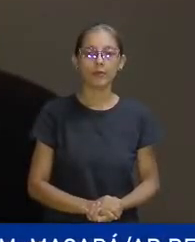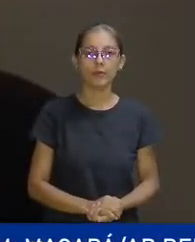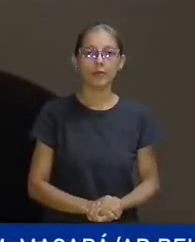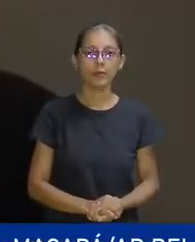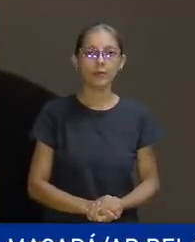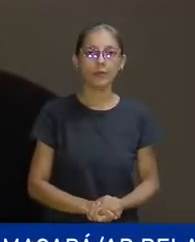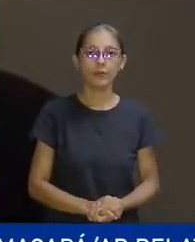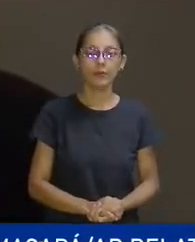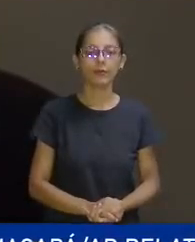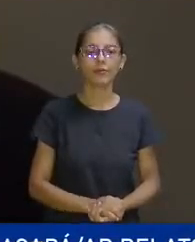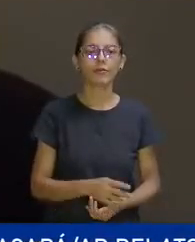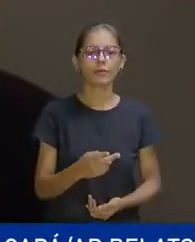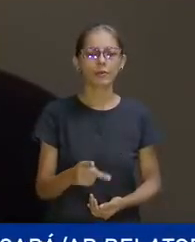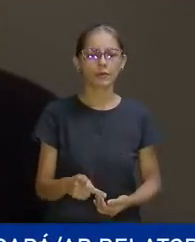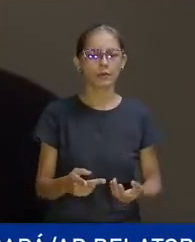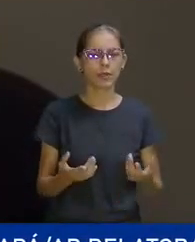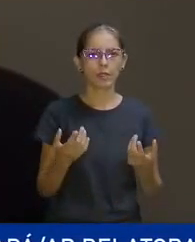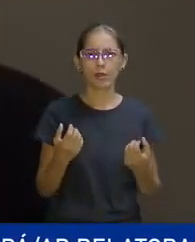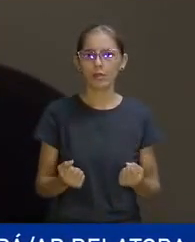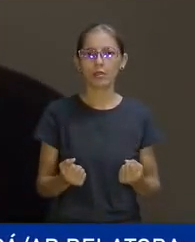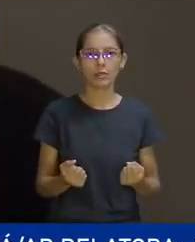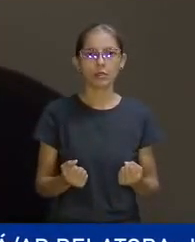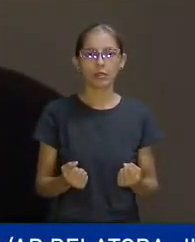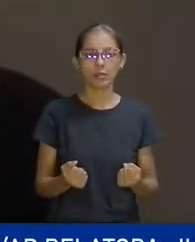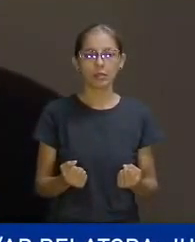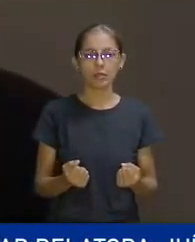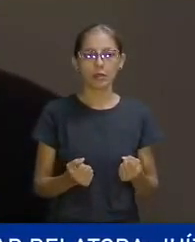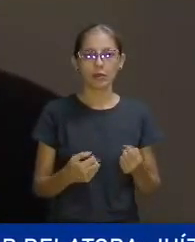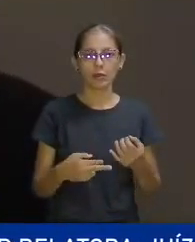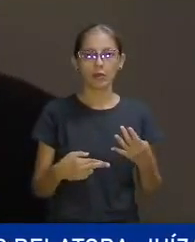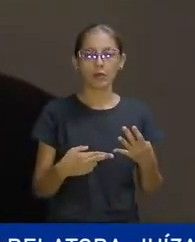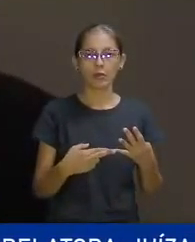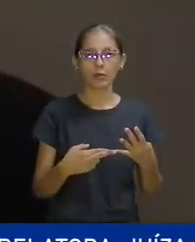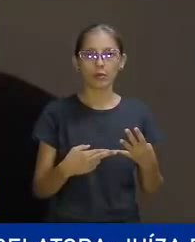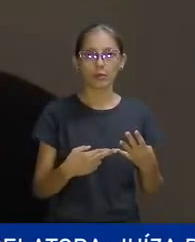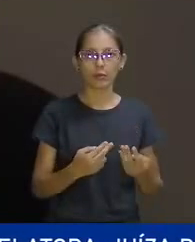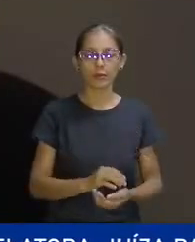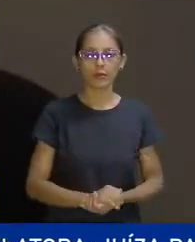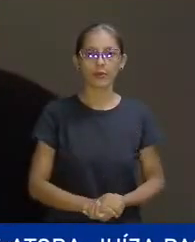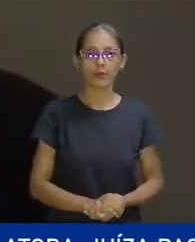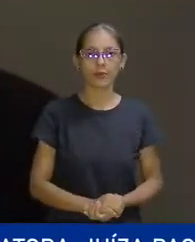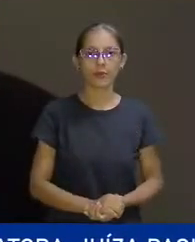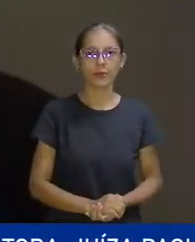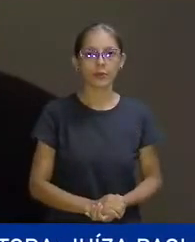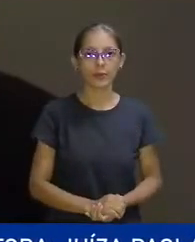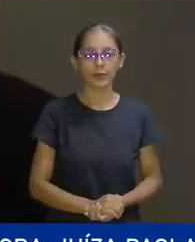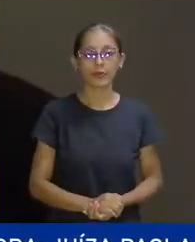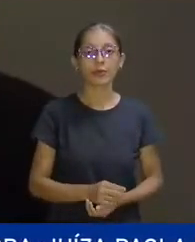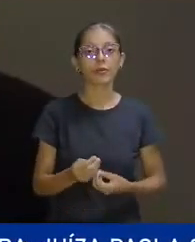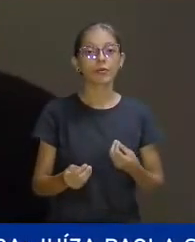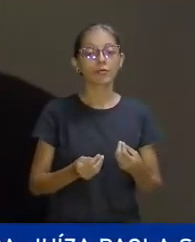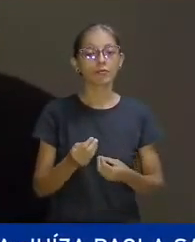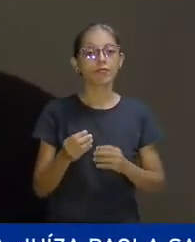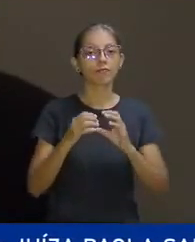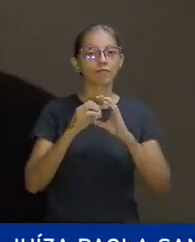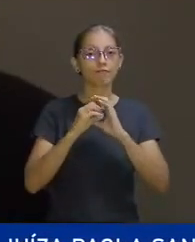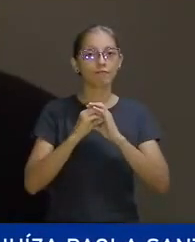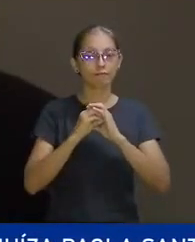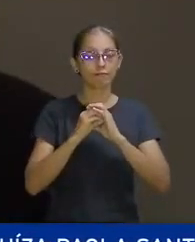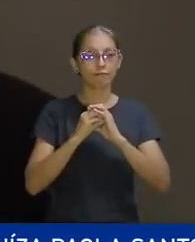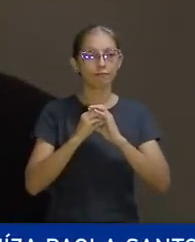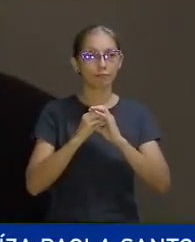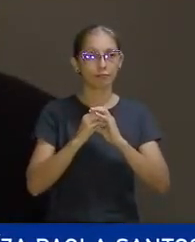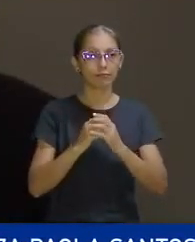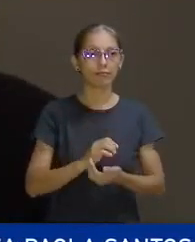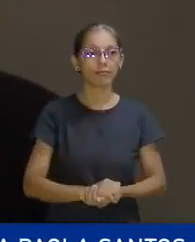seguimento ao recurso e, em sede de agravo, os autos foram remetidos ao Tribunal Superior Eleitoral, que deu parcial provimento ao